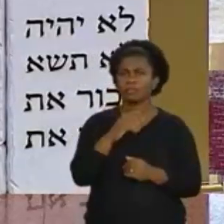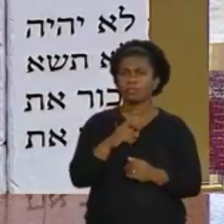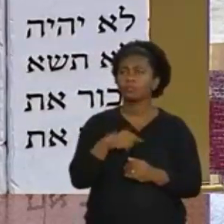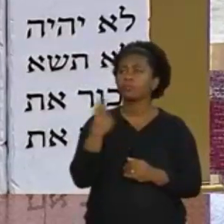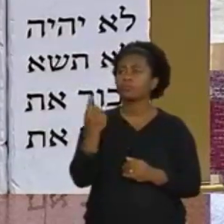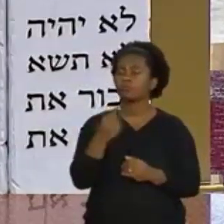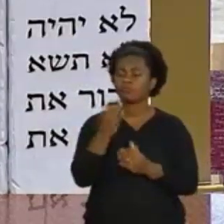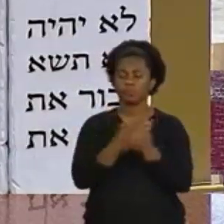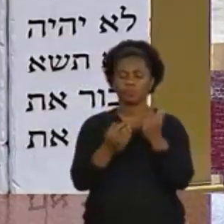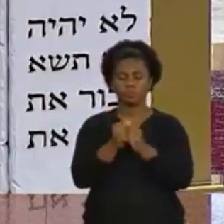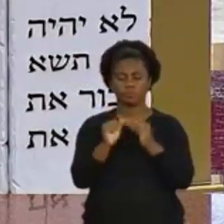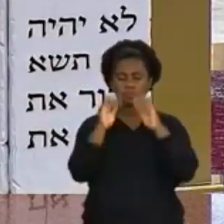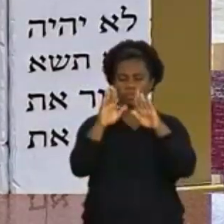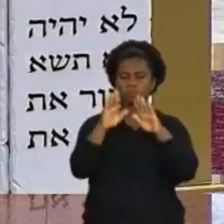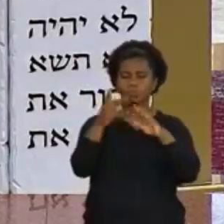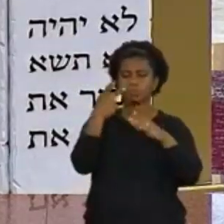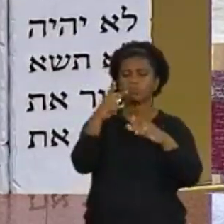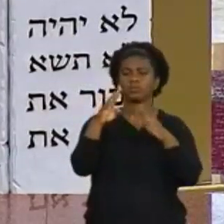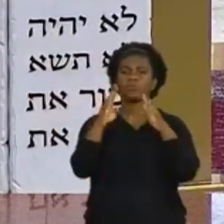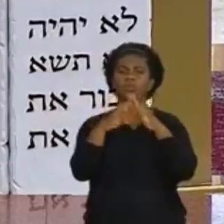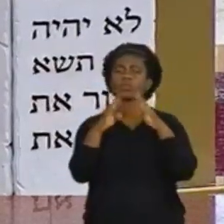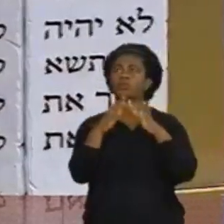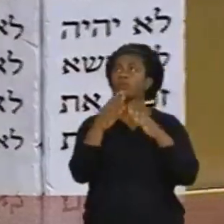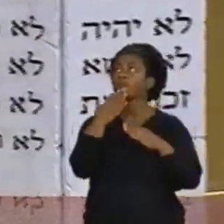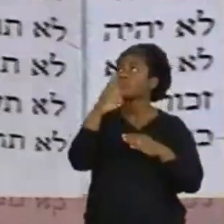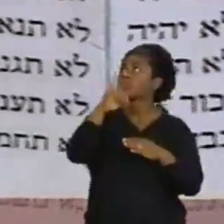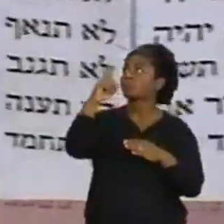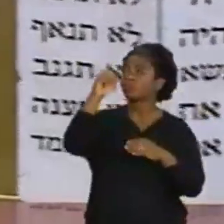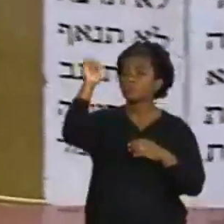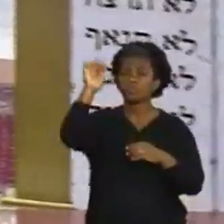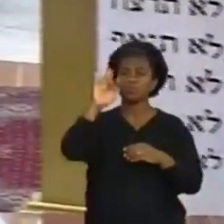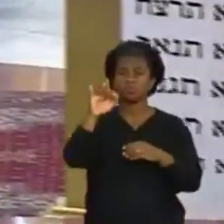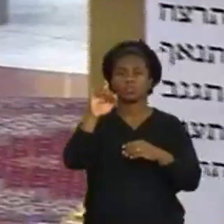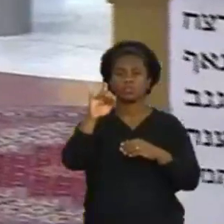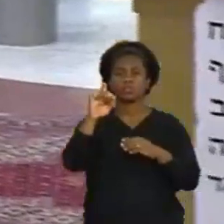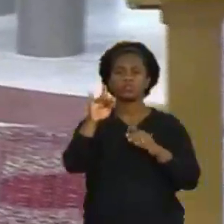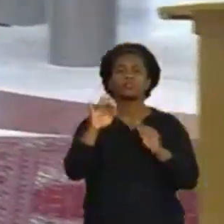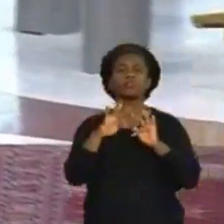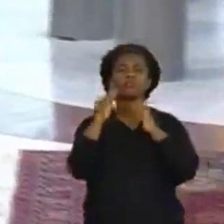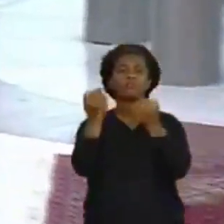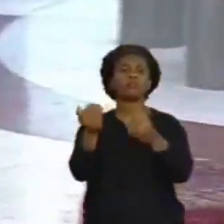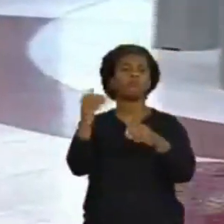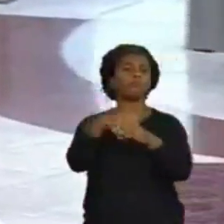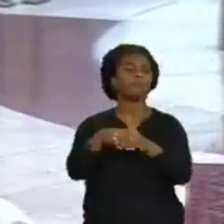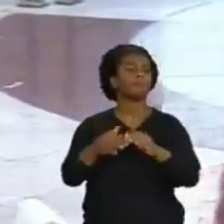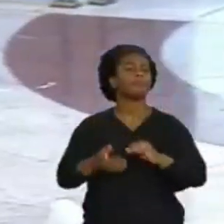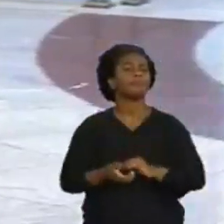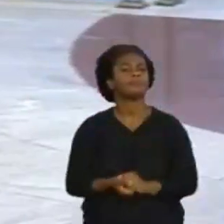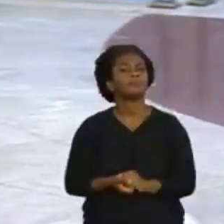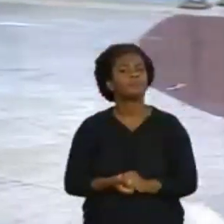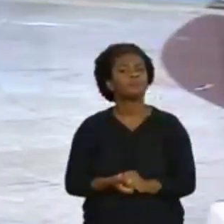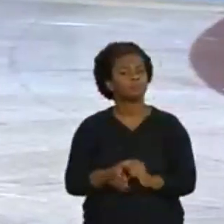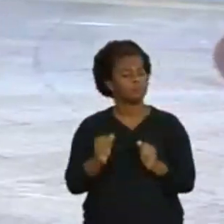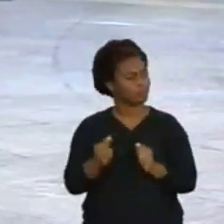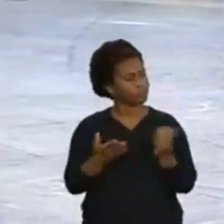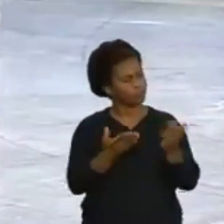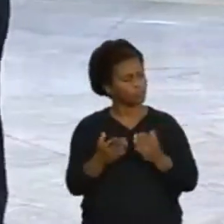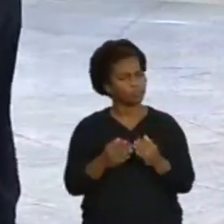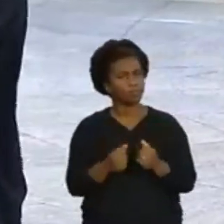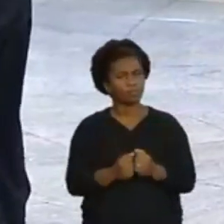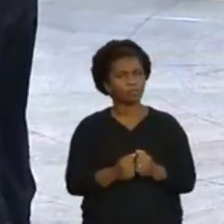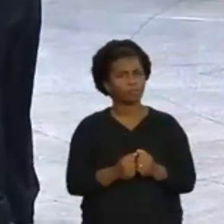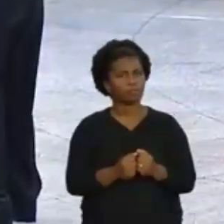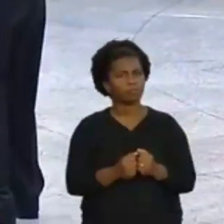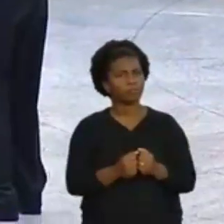sua casa, vamos pedir a Deus que alcance seus entes queridos. Pode vir para cá, por favor. Isso, fica um do lado do